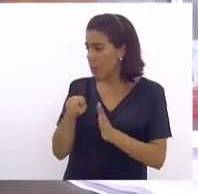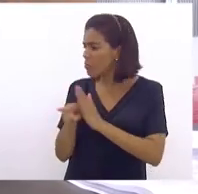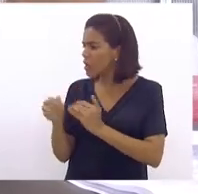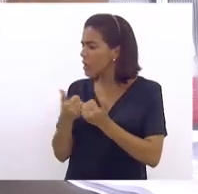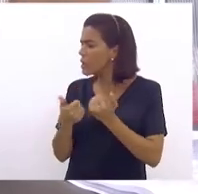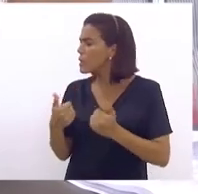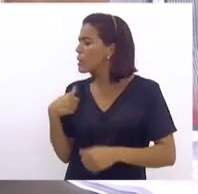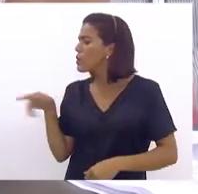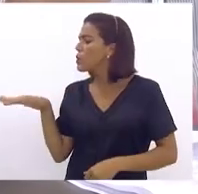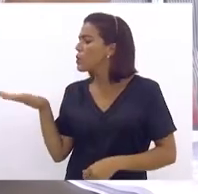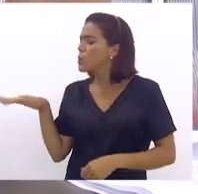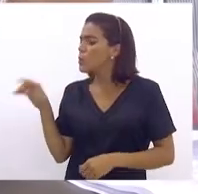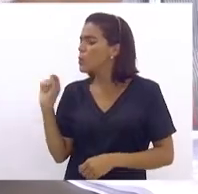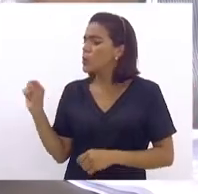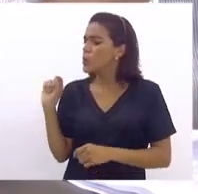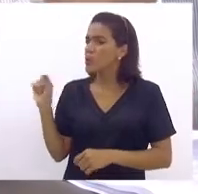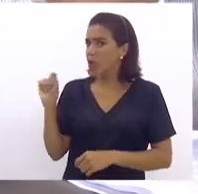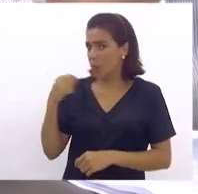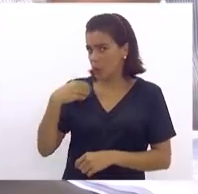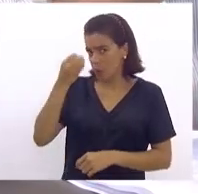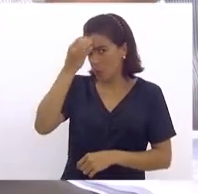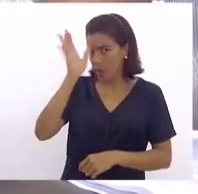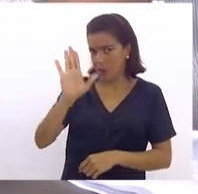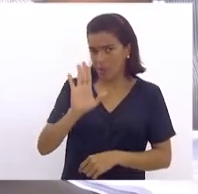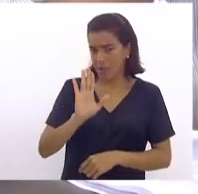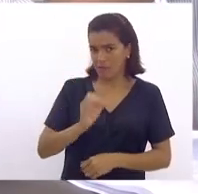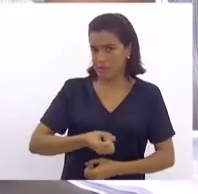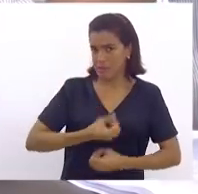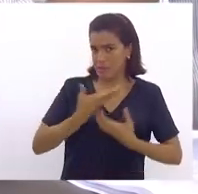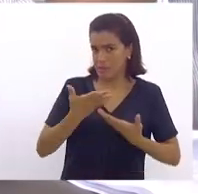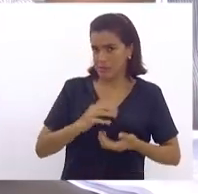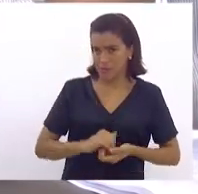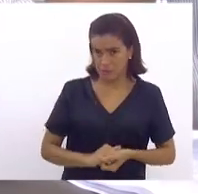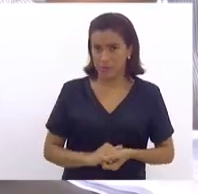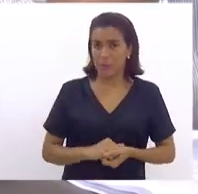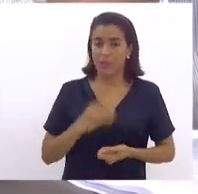que eu não me lembrava dessa expressão, que foi esclarecida aqui